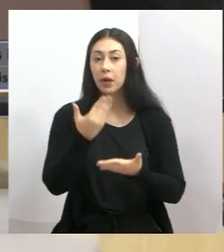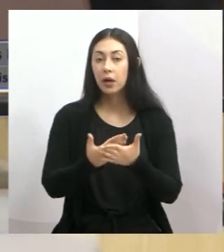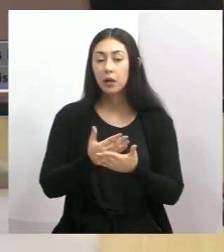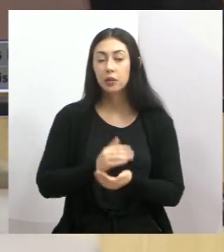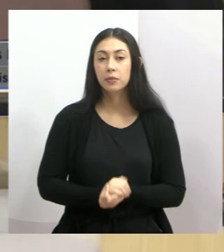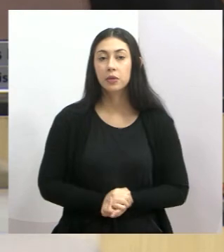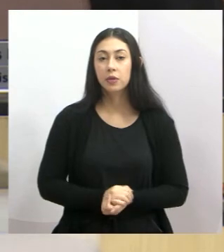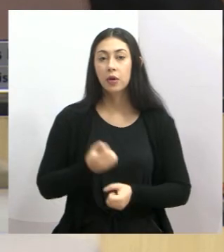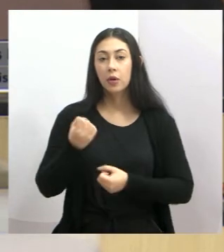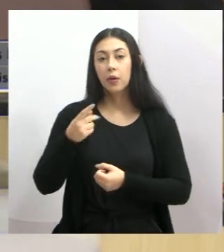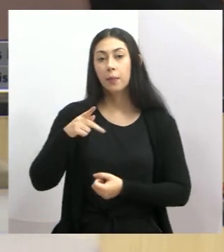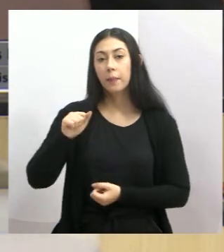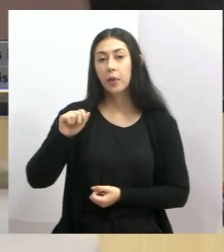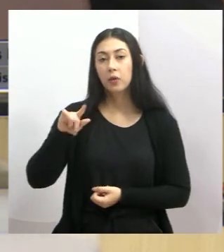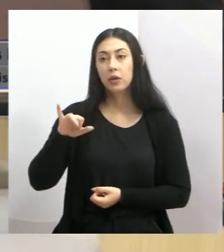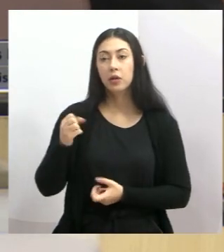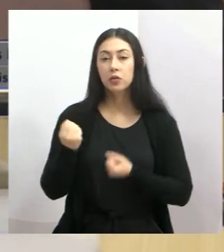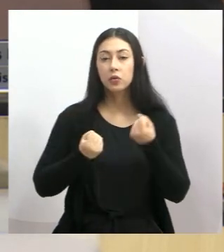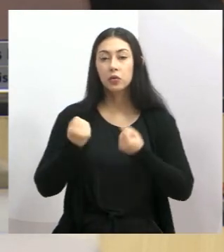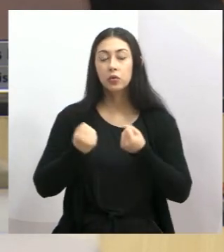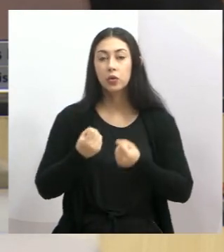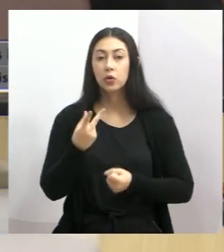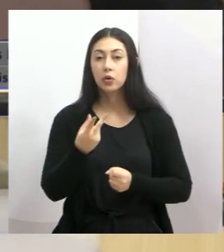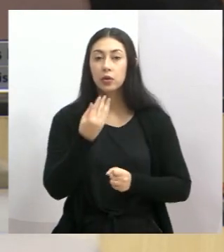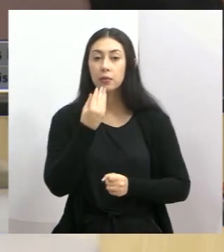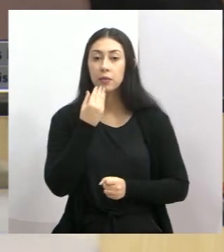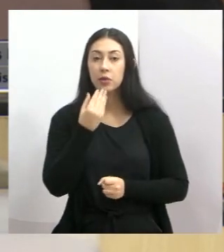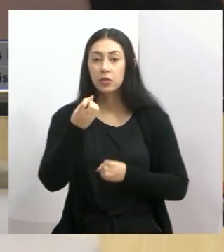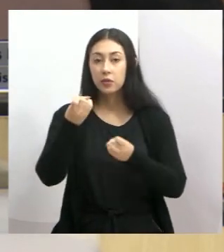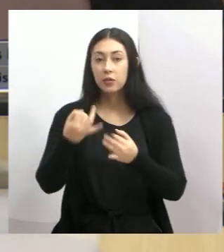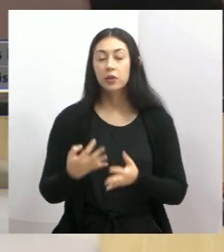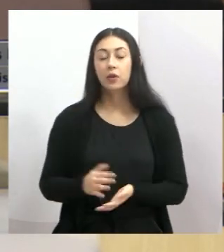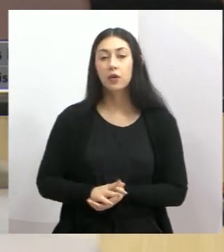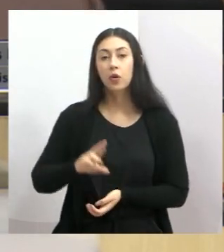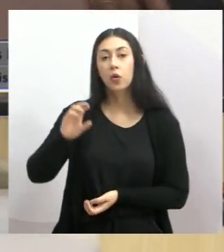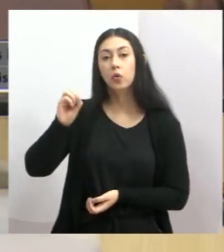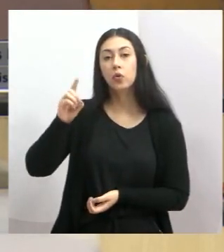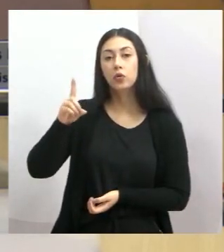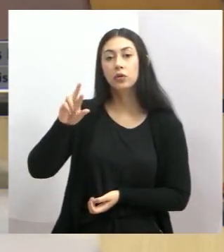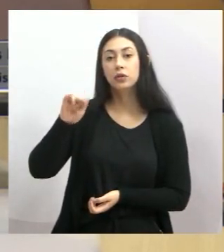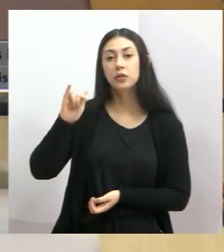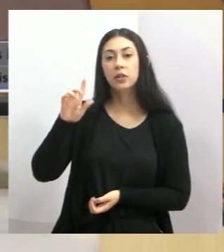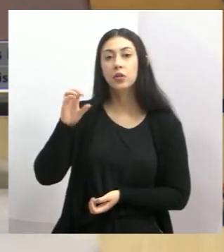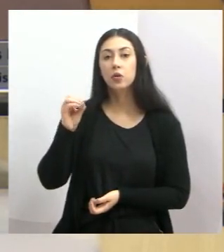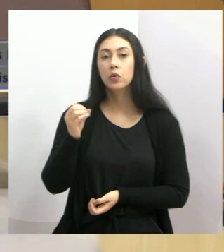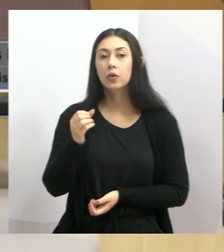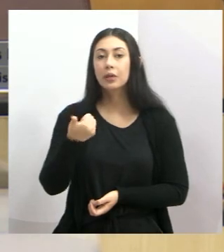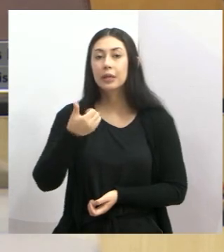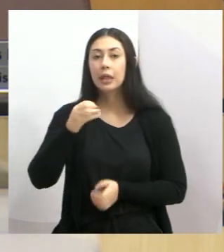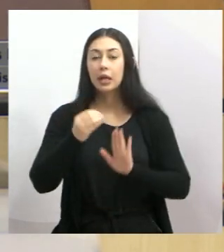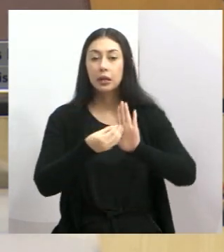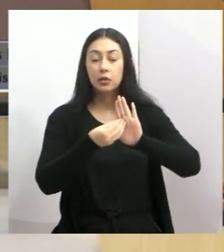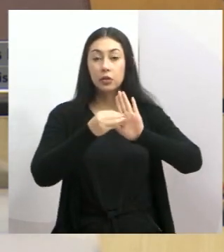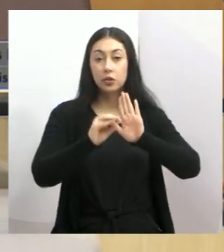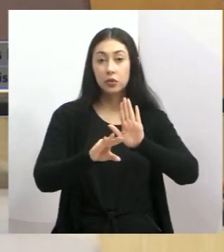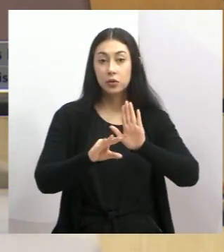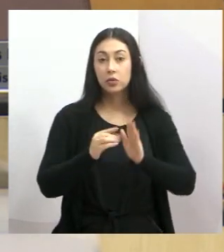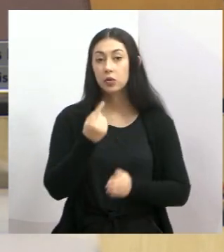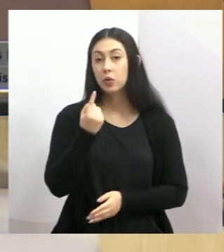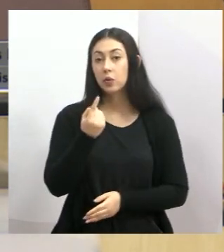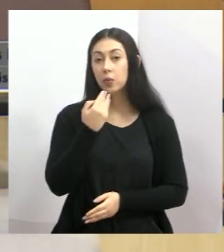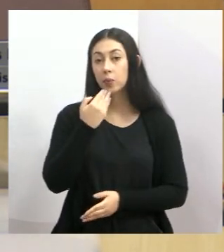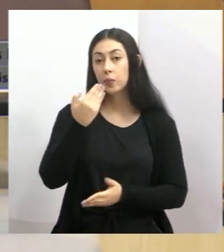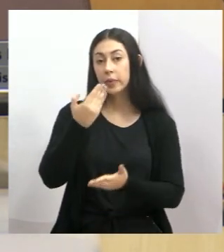podem os condutores dois pedir informação Doutor Rodrigo Salomão 10 indicações e